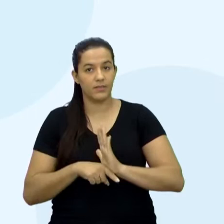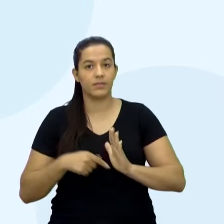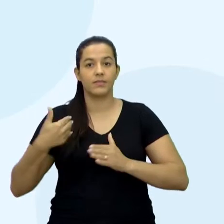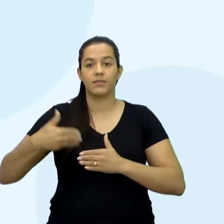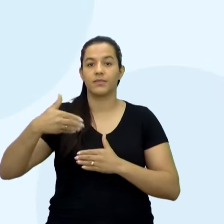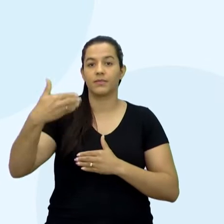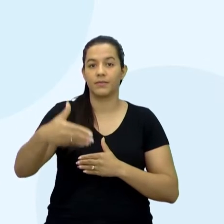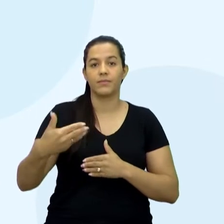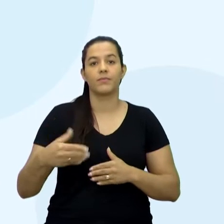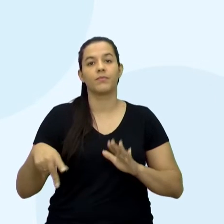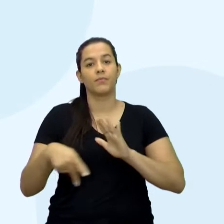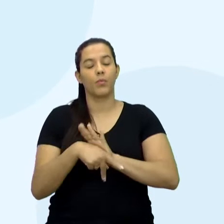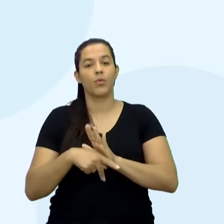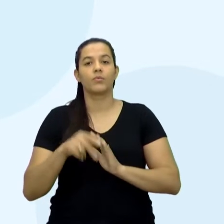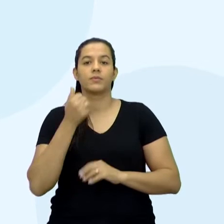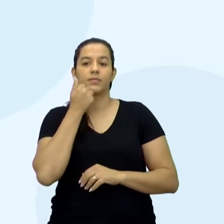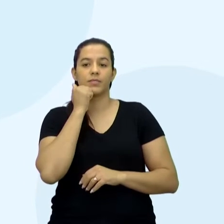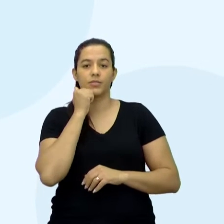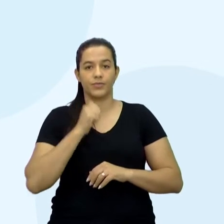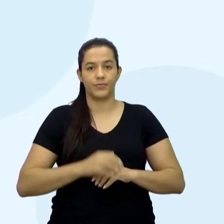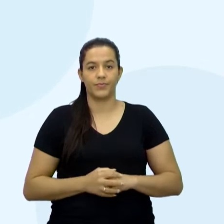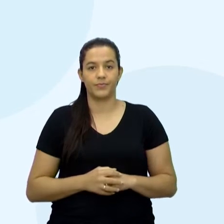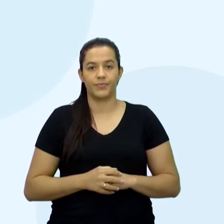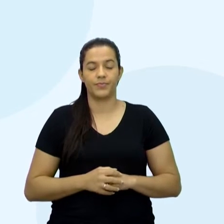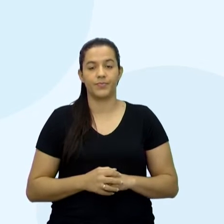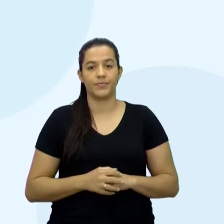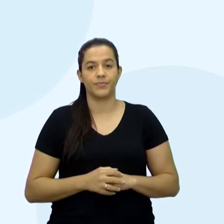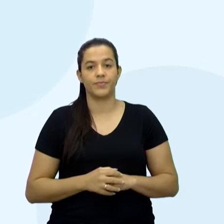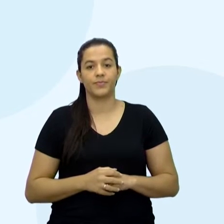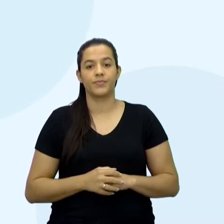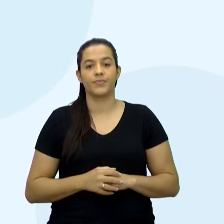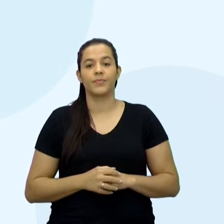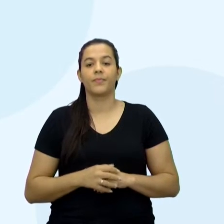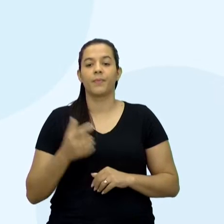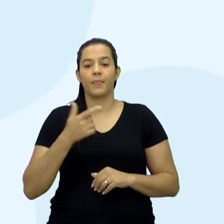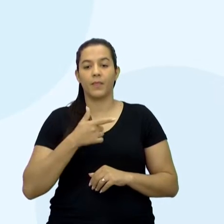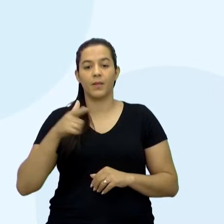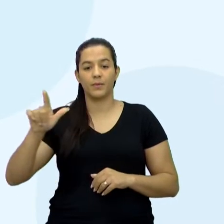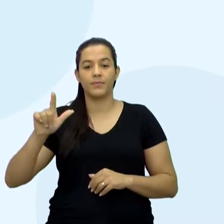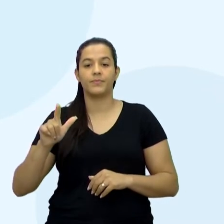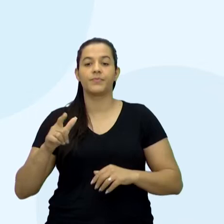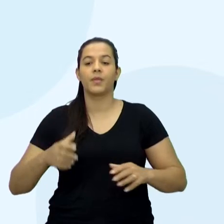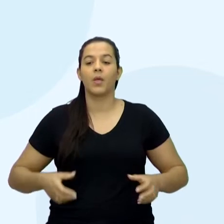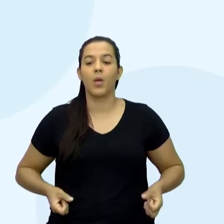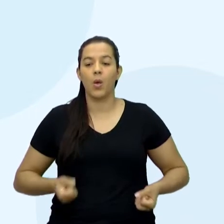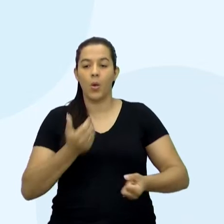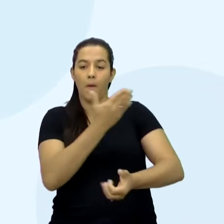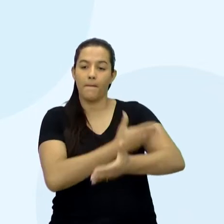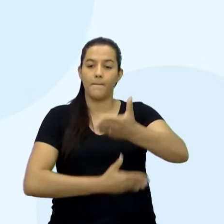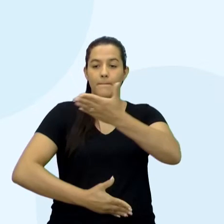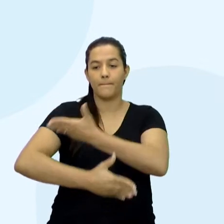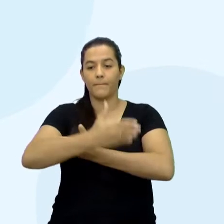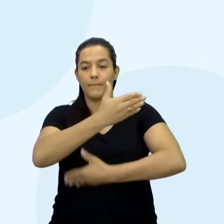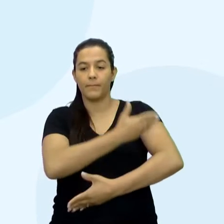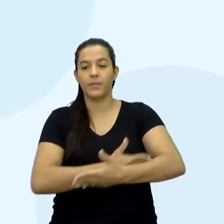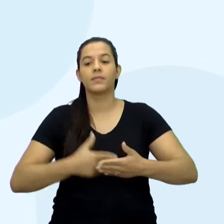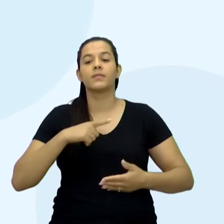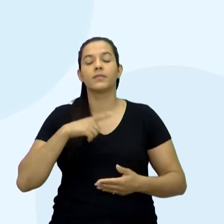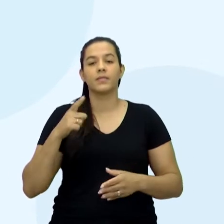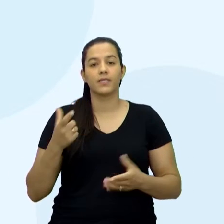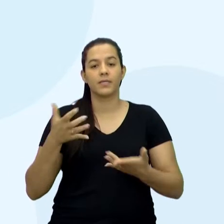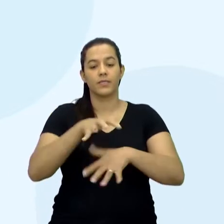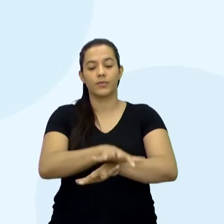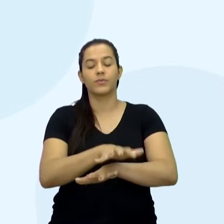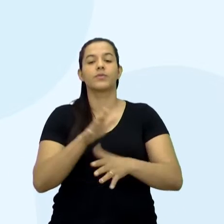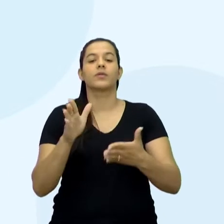investigações científicas. Vamos lá, a versão paralímpica, que tem uma perspectiva inclusiva quanto